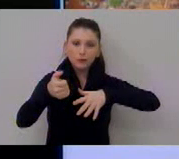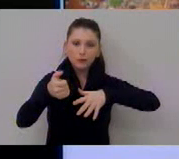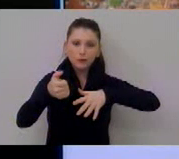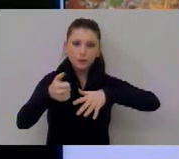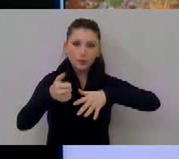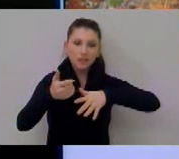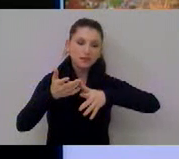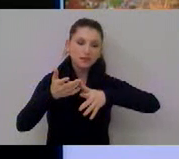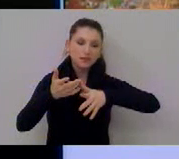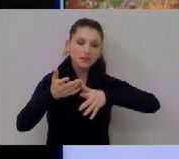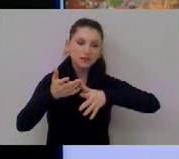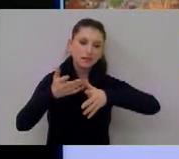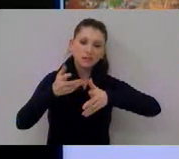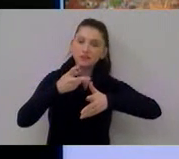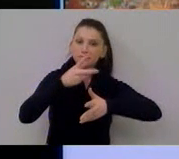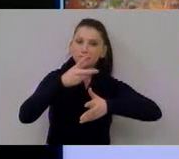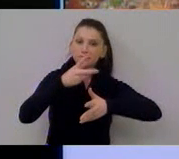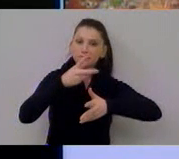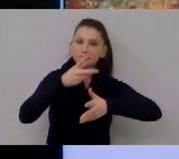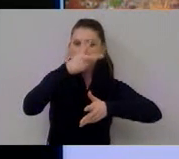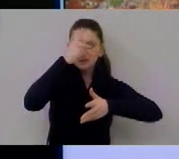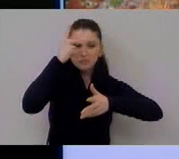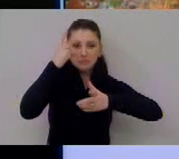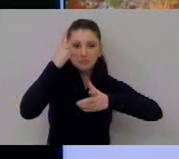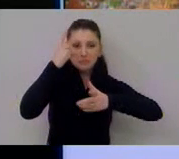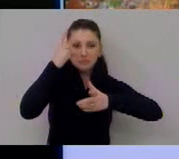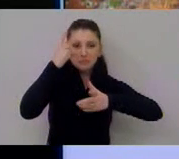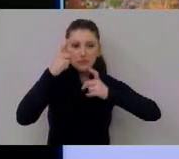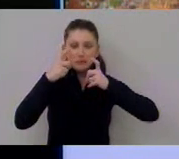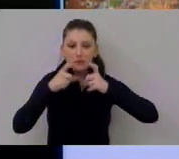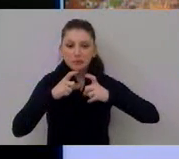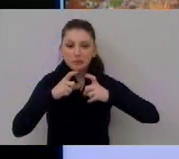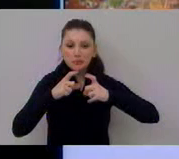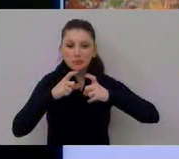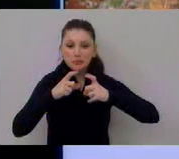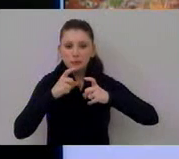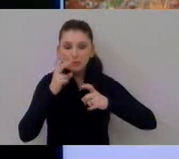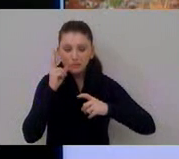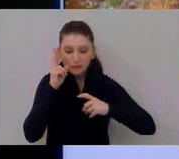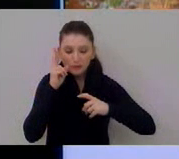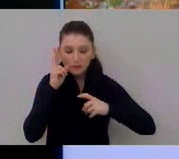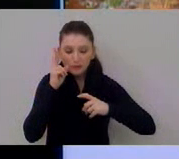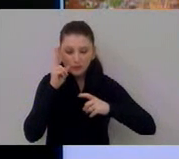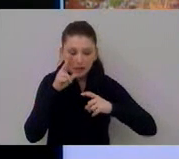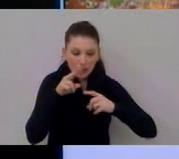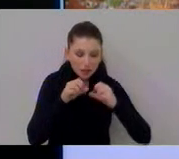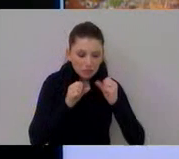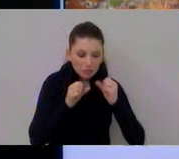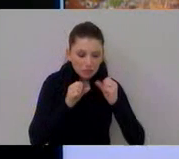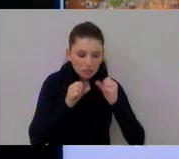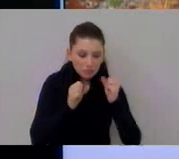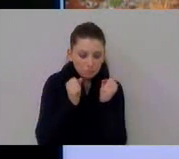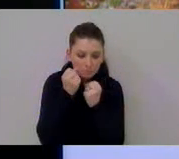quando faz o patrulhamento nesse local, na primeira chuva,